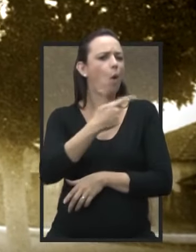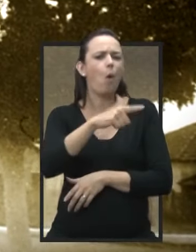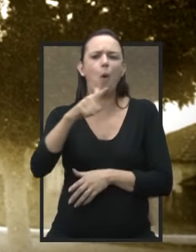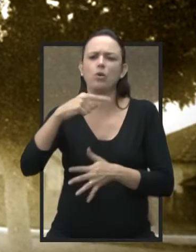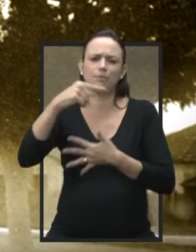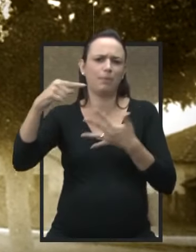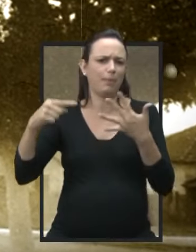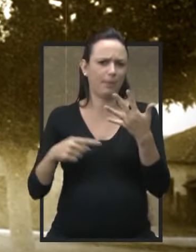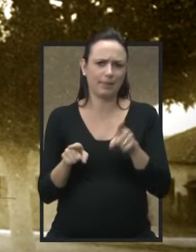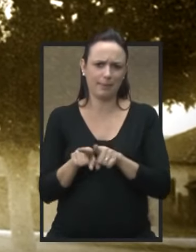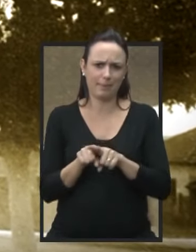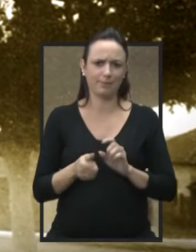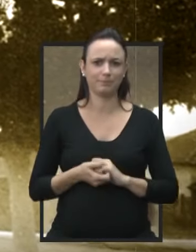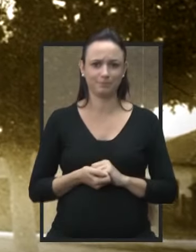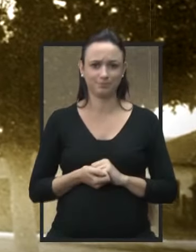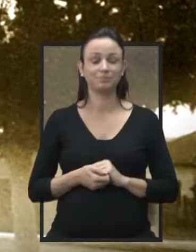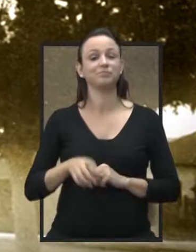entre outras ruas.